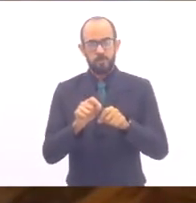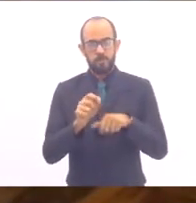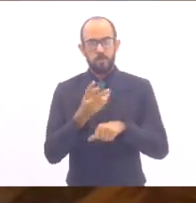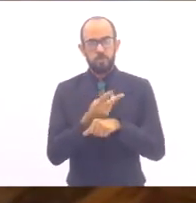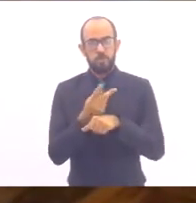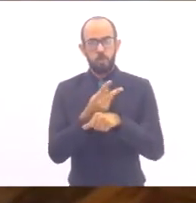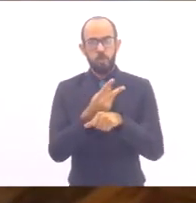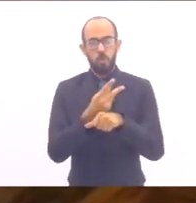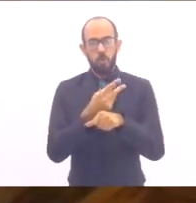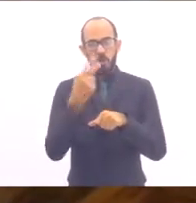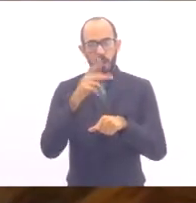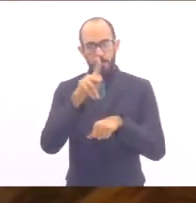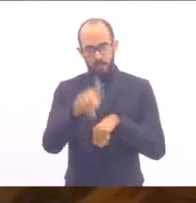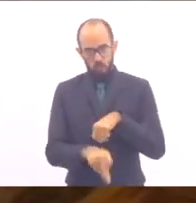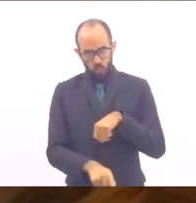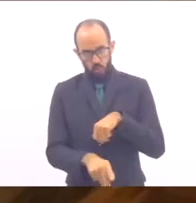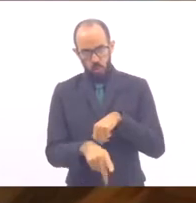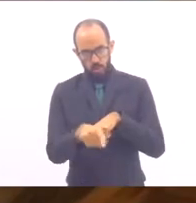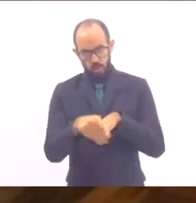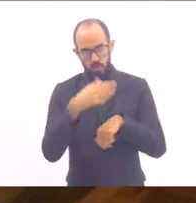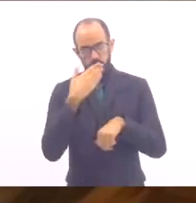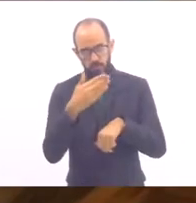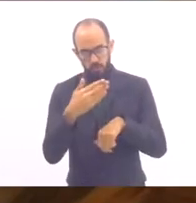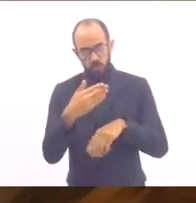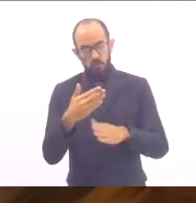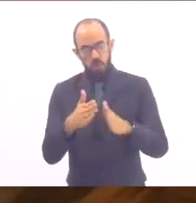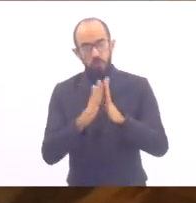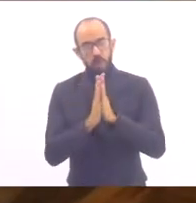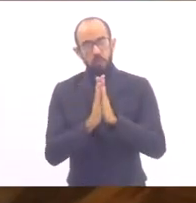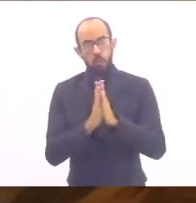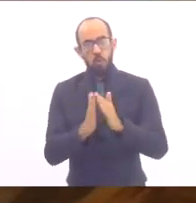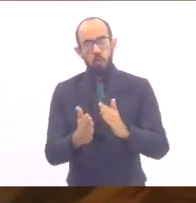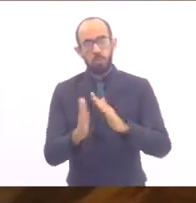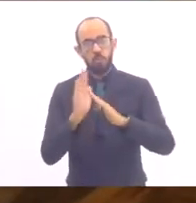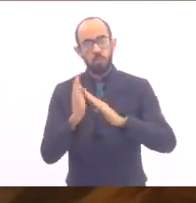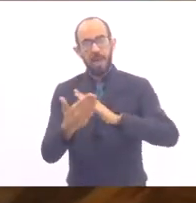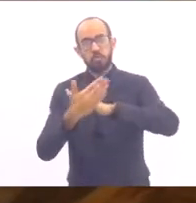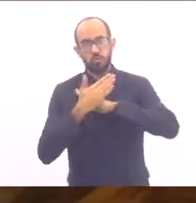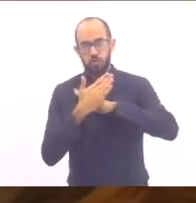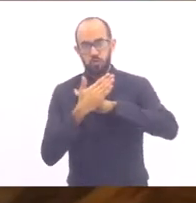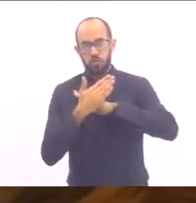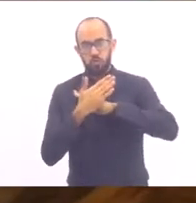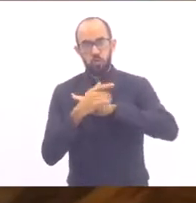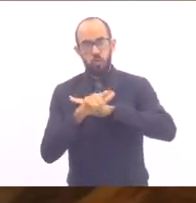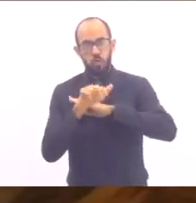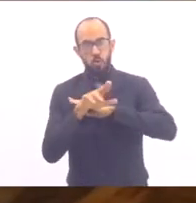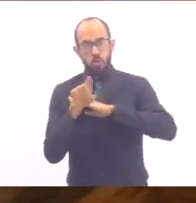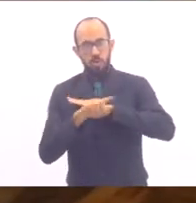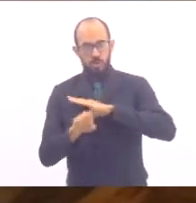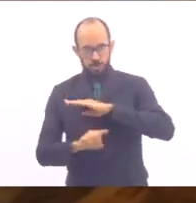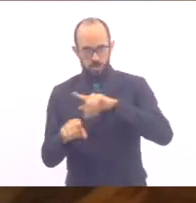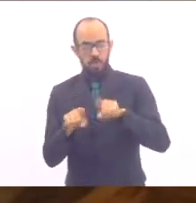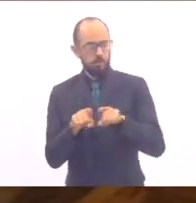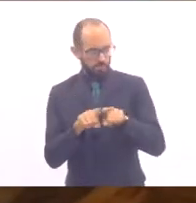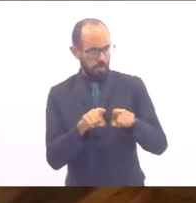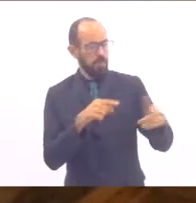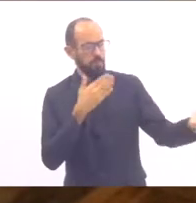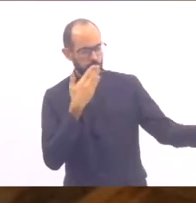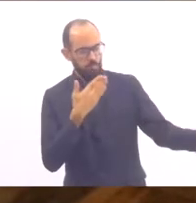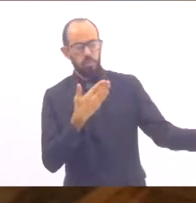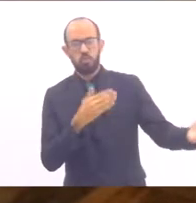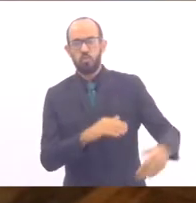essa pessoa, nós pedimos a ela, por favor, nos ajude. Eu mesma pedi, Luiz também pediu, ajuda-nos, por